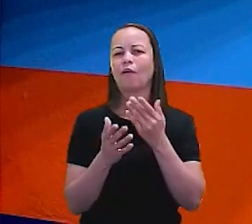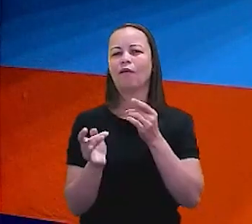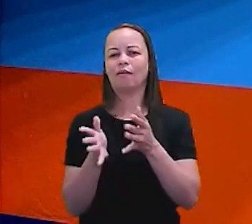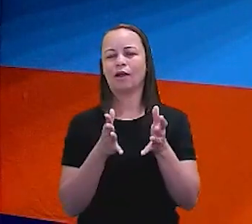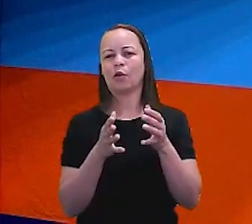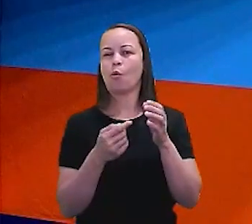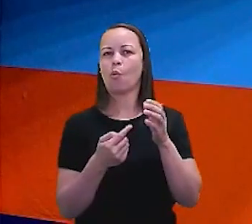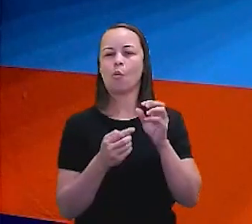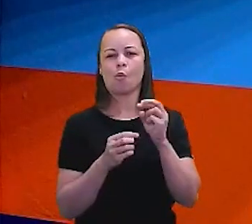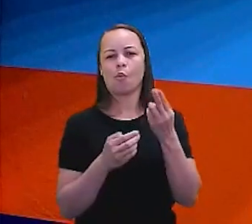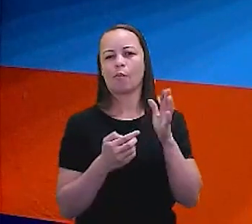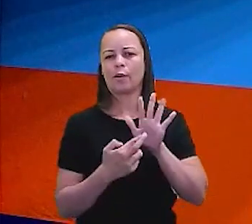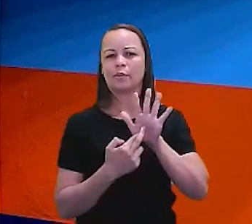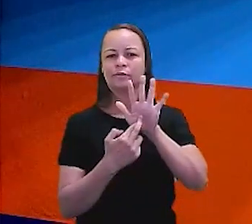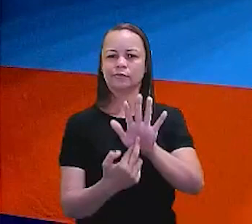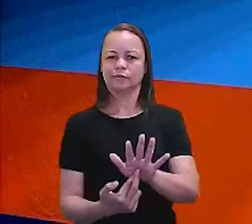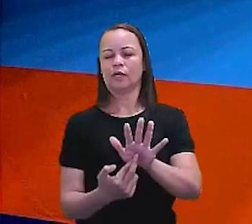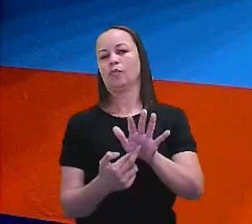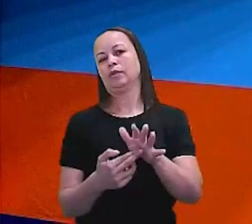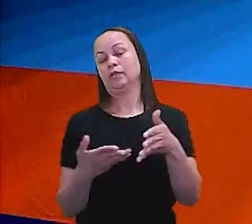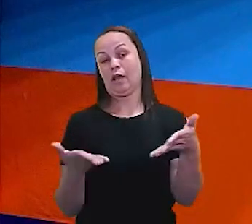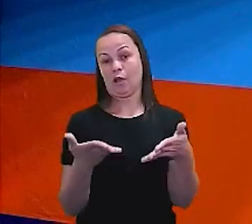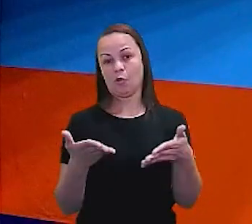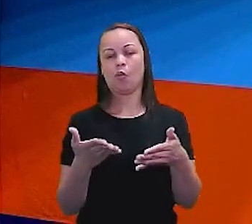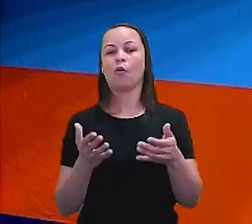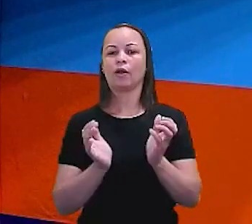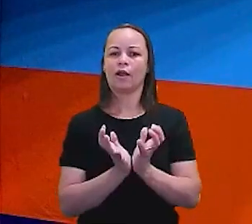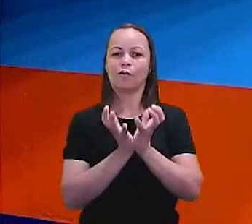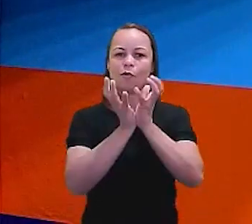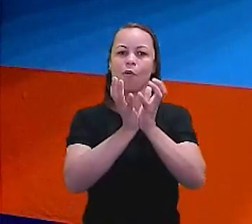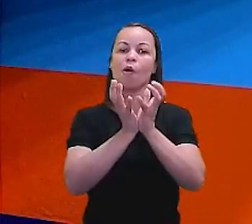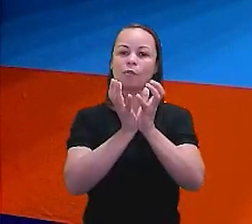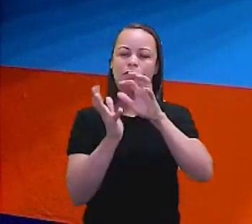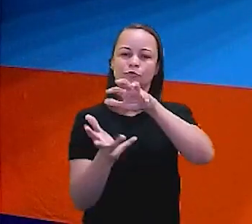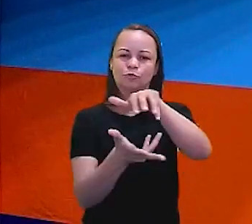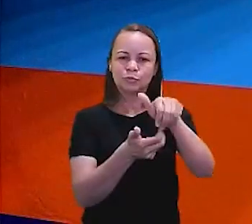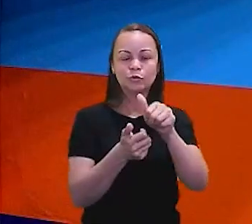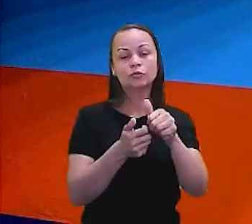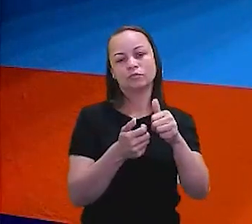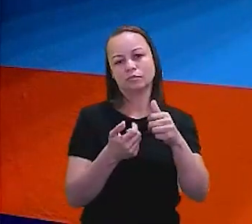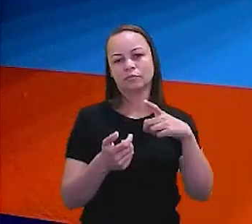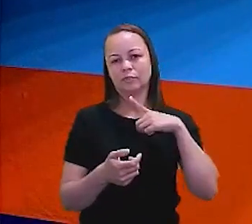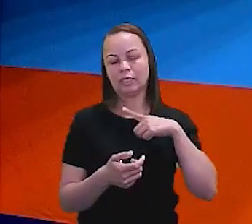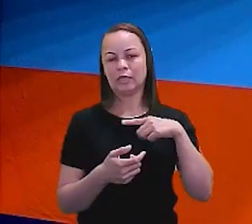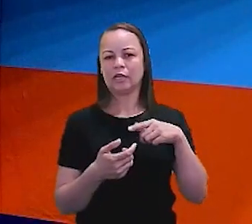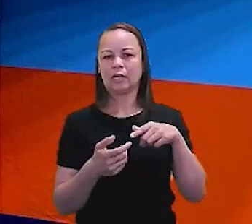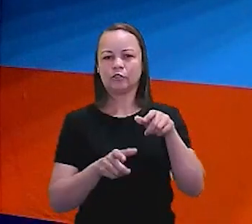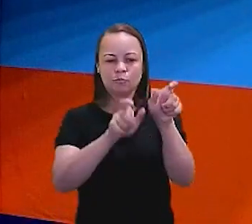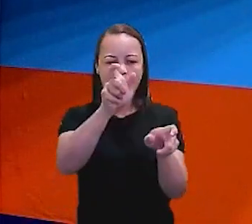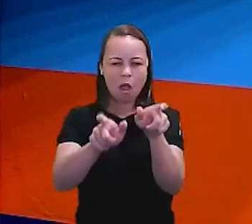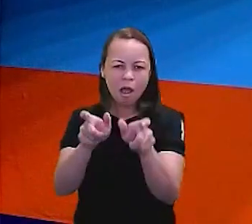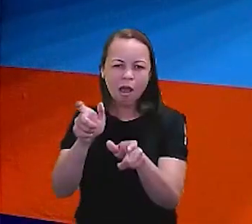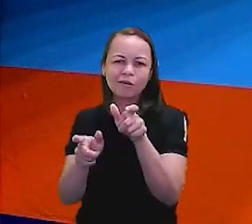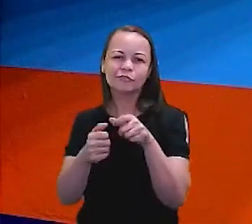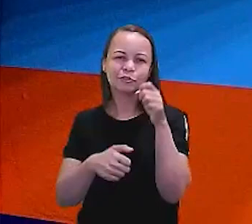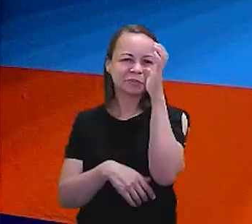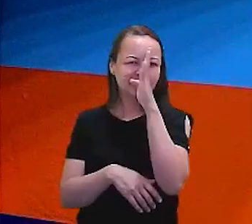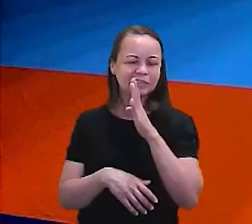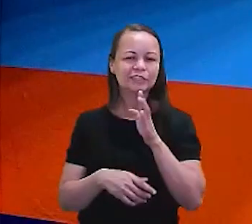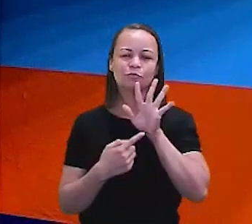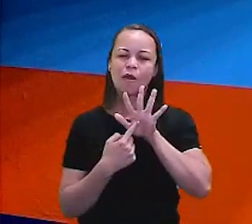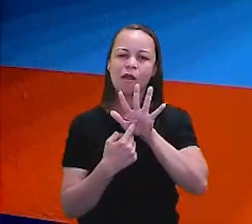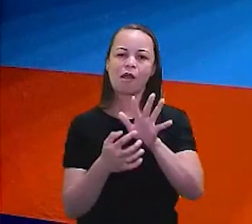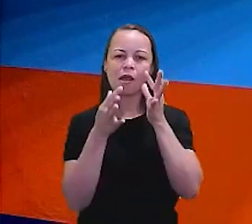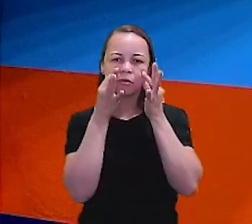representar alguma festividade? Ou agora, né, que está ocorrendo a Copa do Mundo, quantos jogos brasileiros estamos assistindo e não observamos, né,